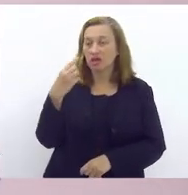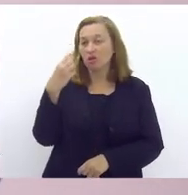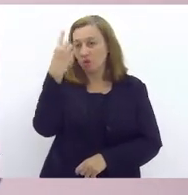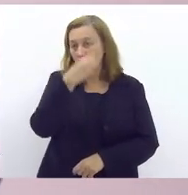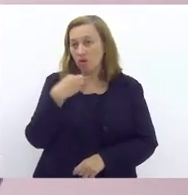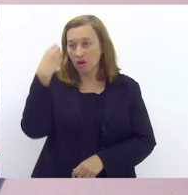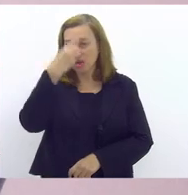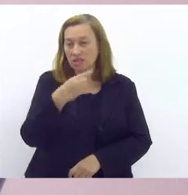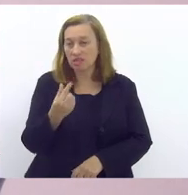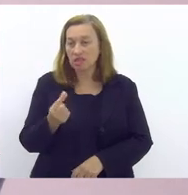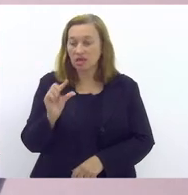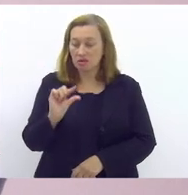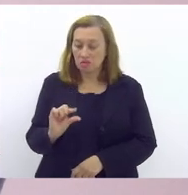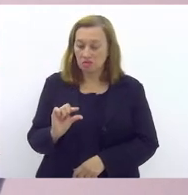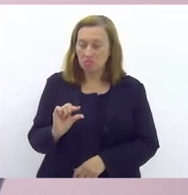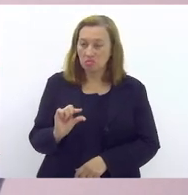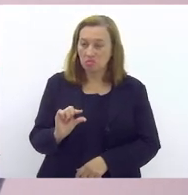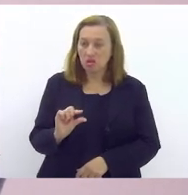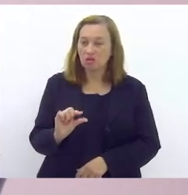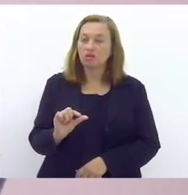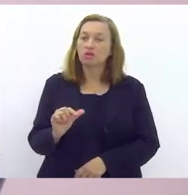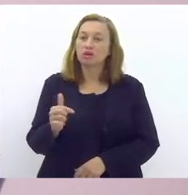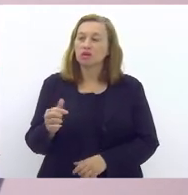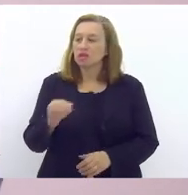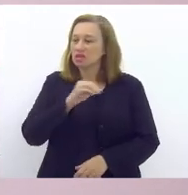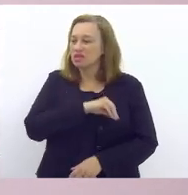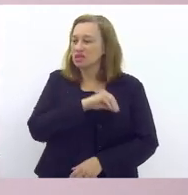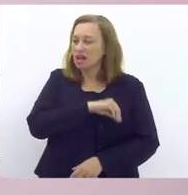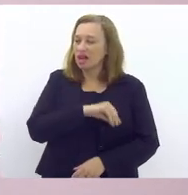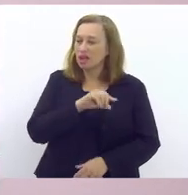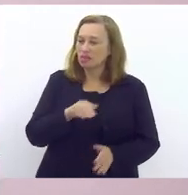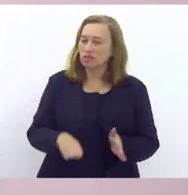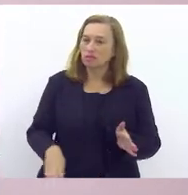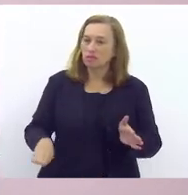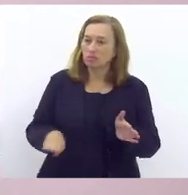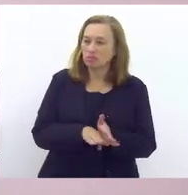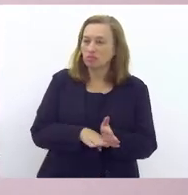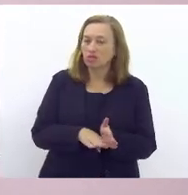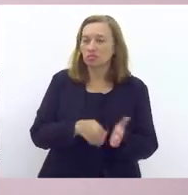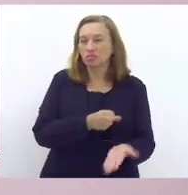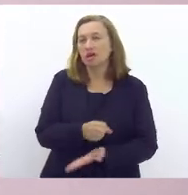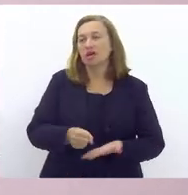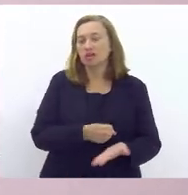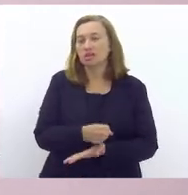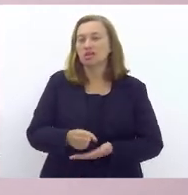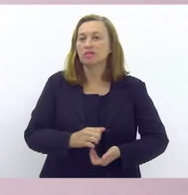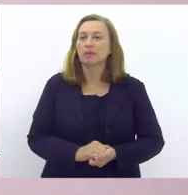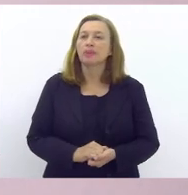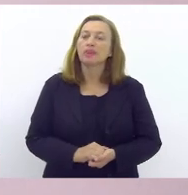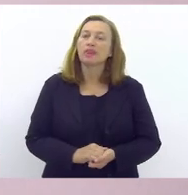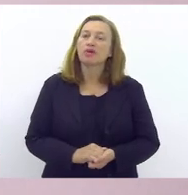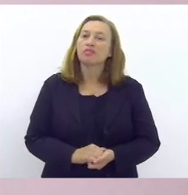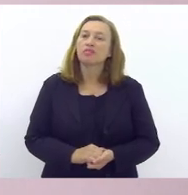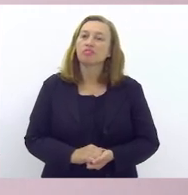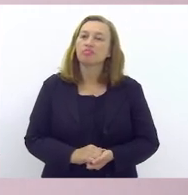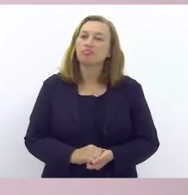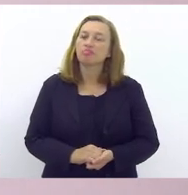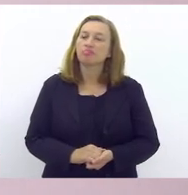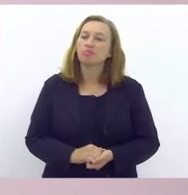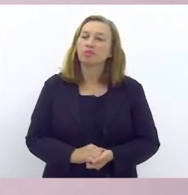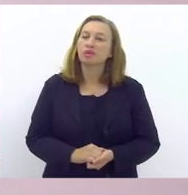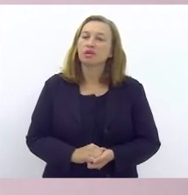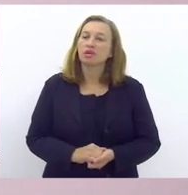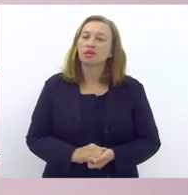salário mínimo no nosso país, né? No seu piso, podia ganhar alguma coisa, mas sem a